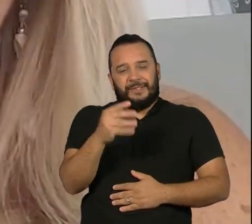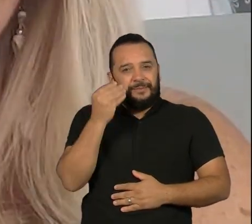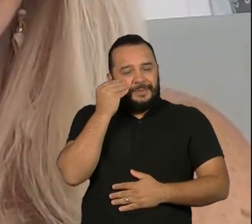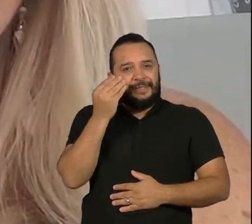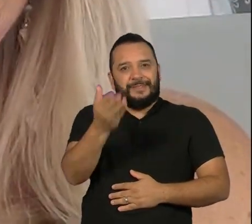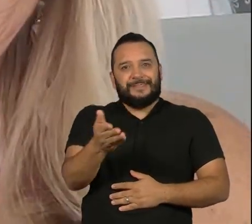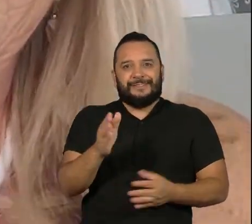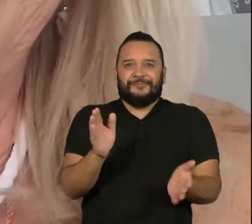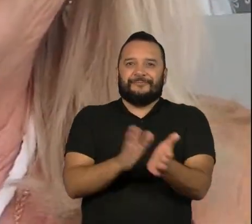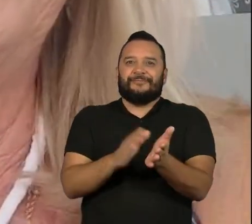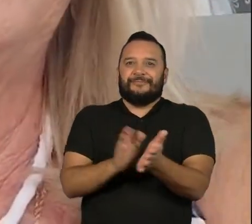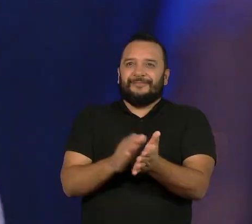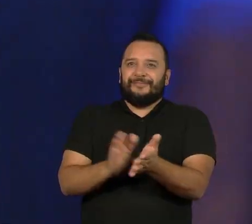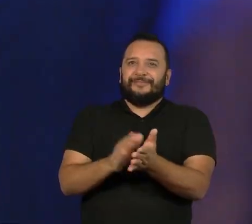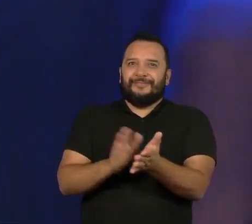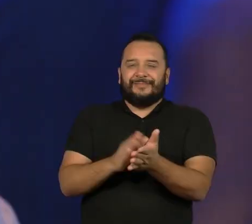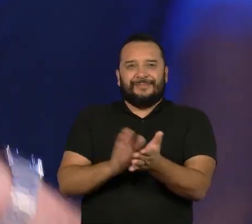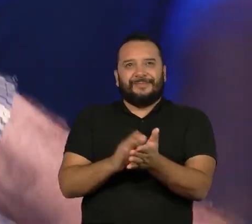todos.